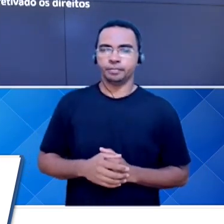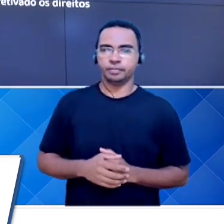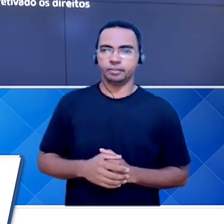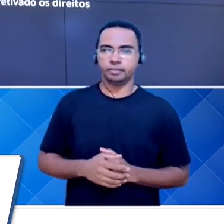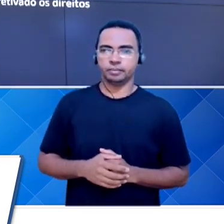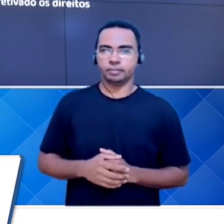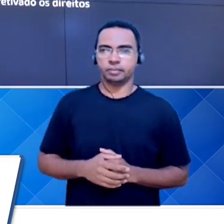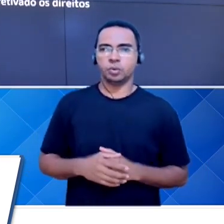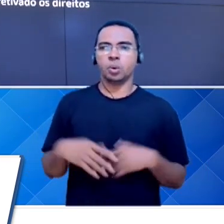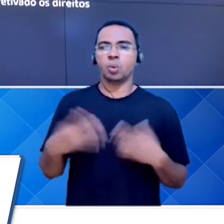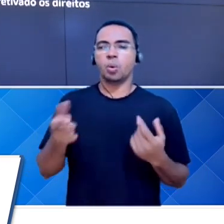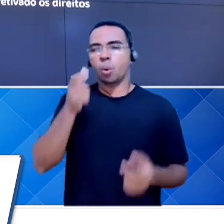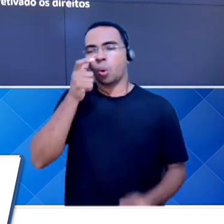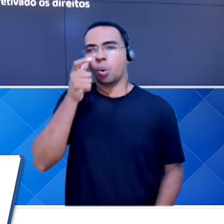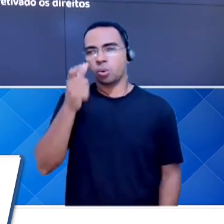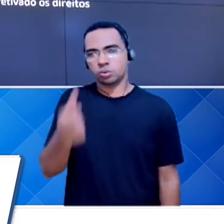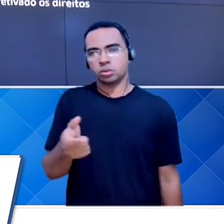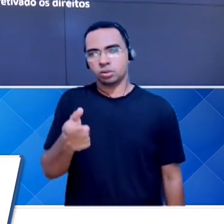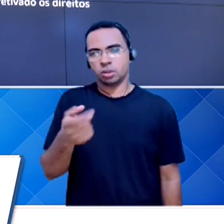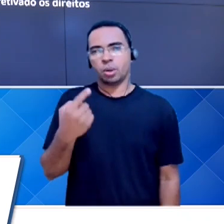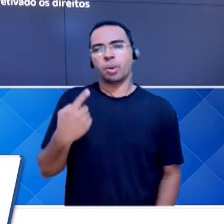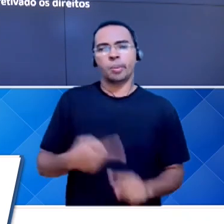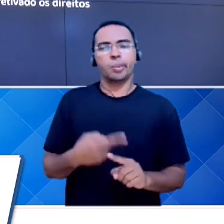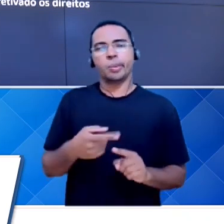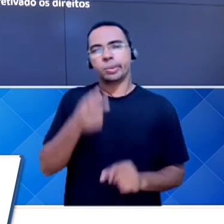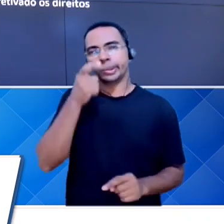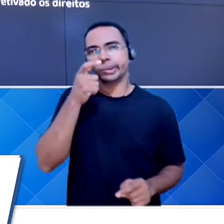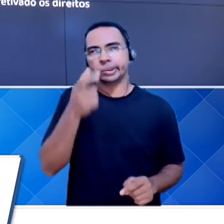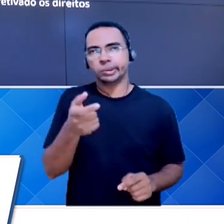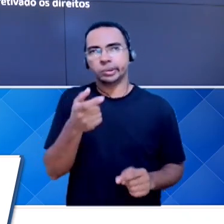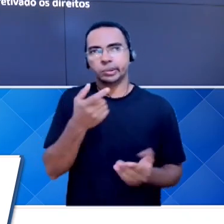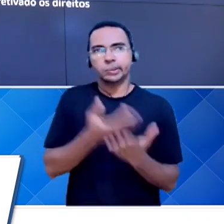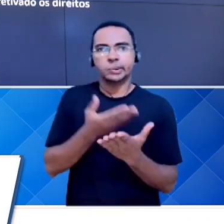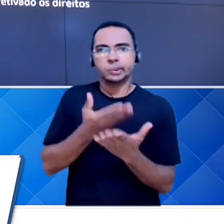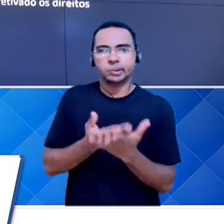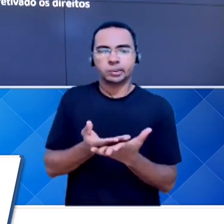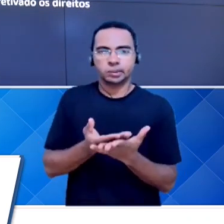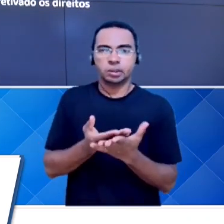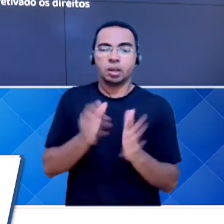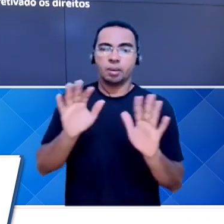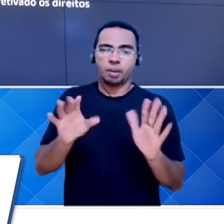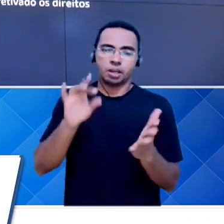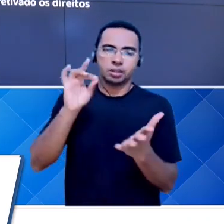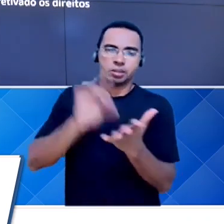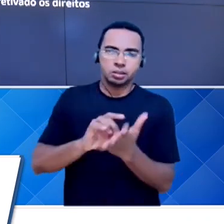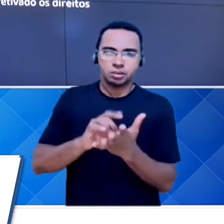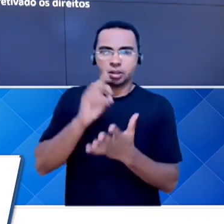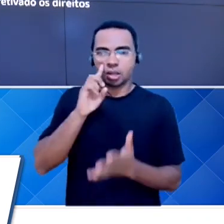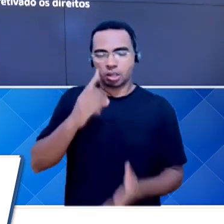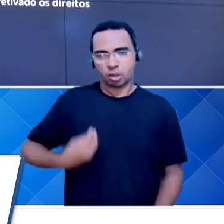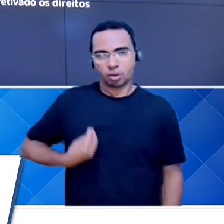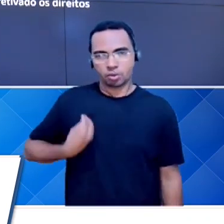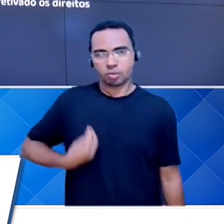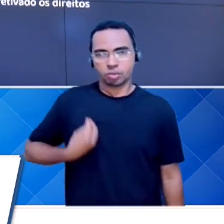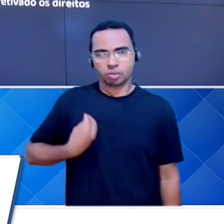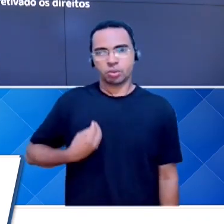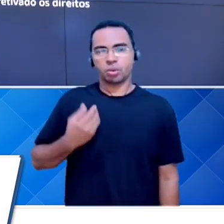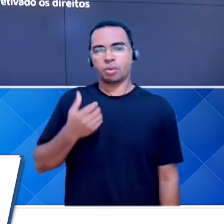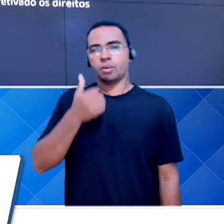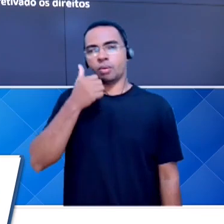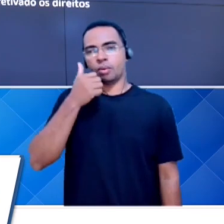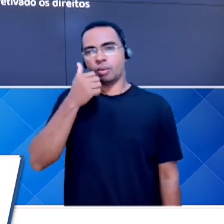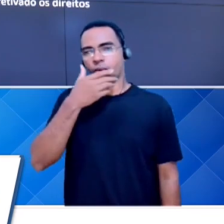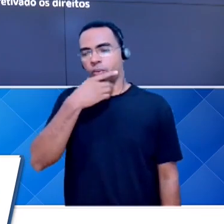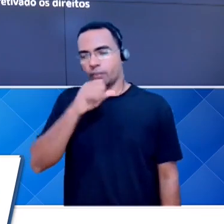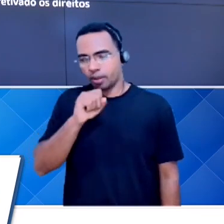Qual é o interesse? Por que me interessou esse estudo, né? A realidade de que eu vivo como pai de criança com